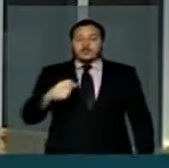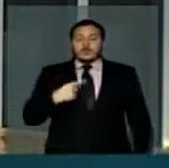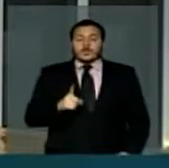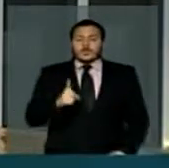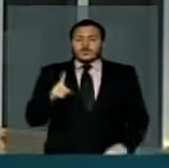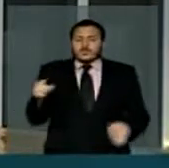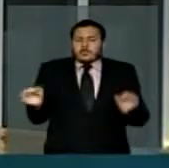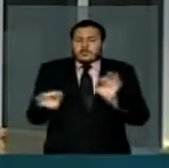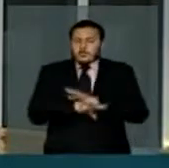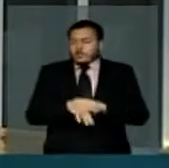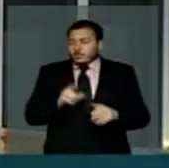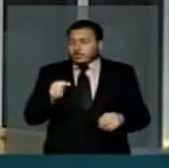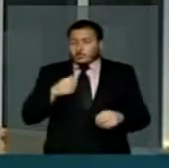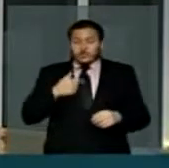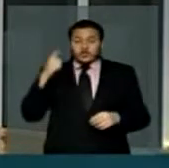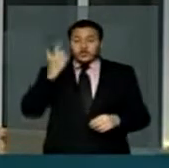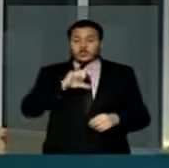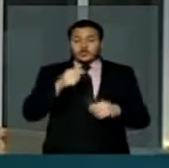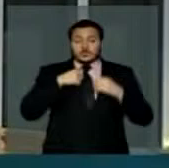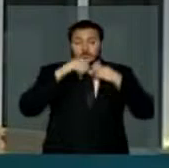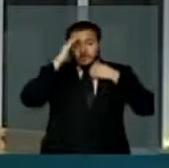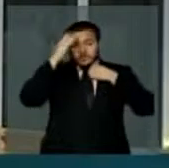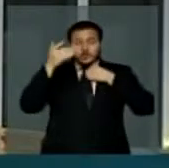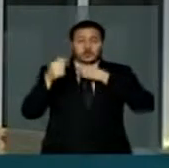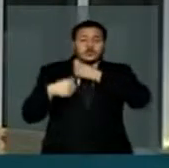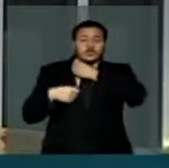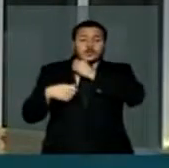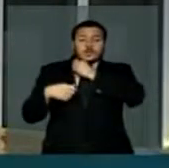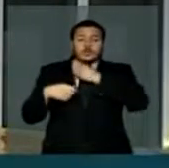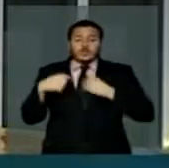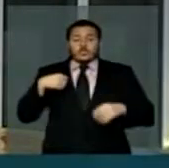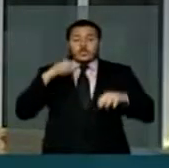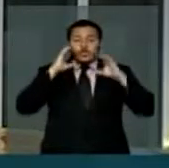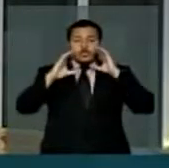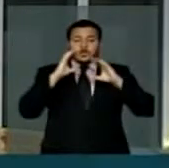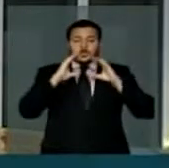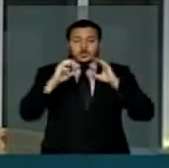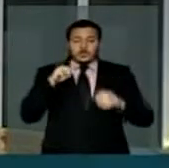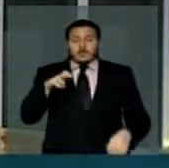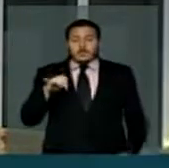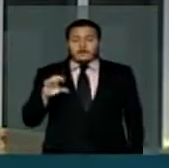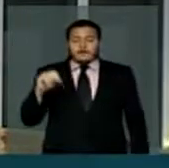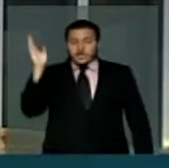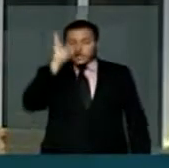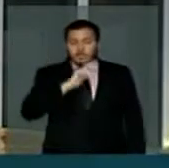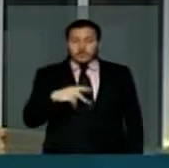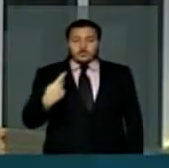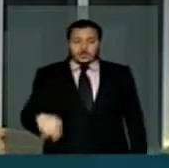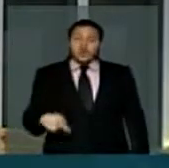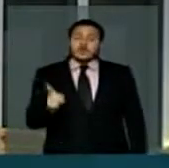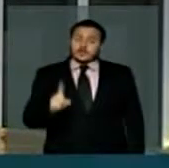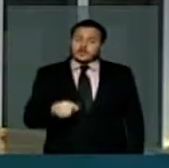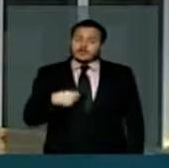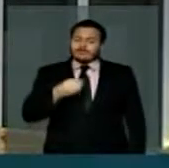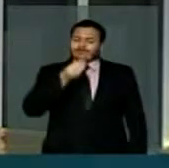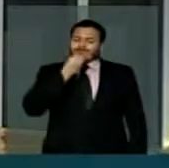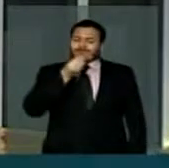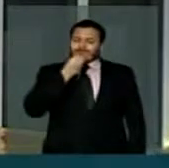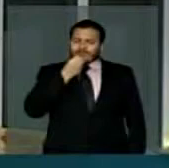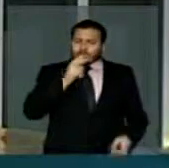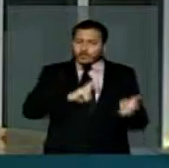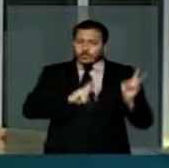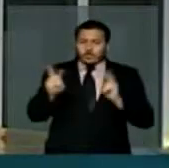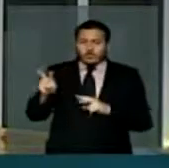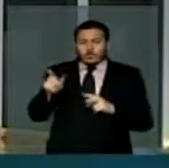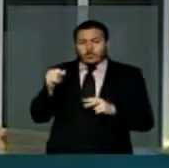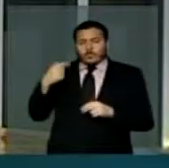que eu ganhasse o respeito dos meios de comunicação no nosso país. Meio esses que deveriam ser olhados